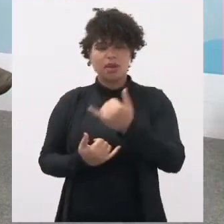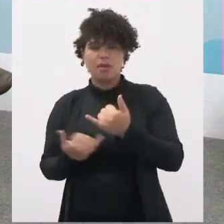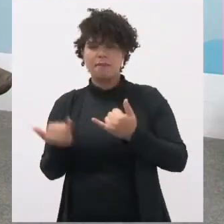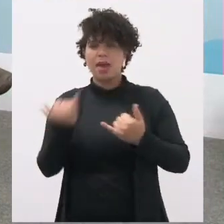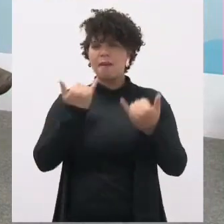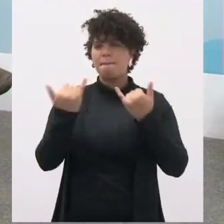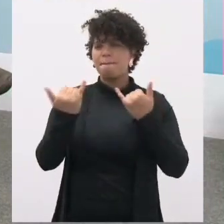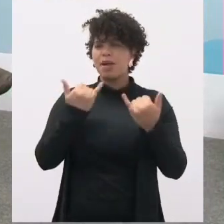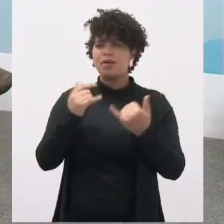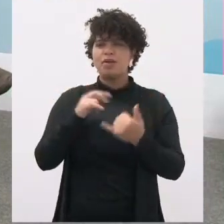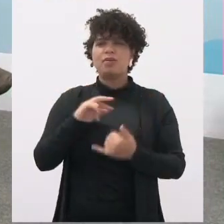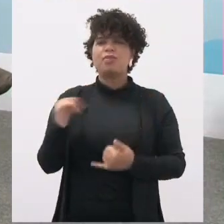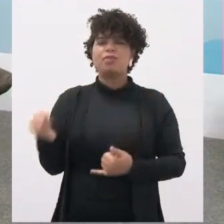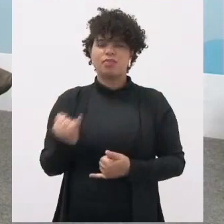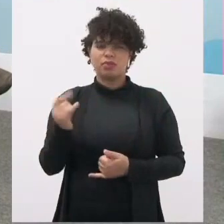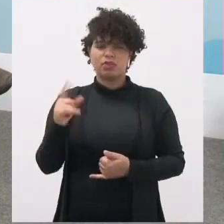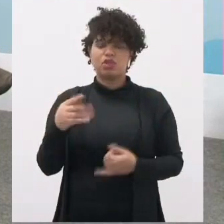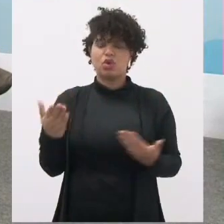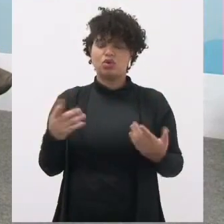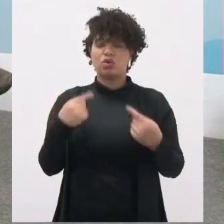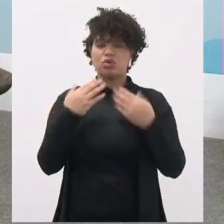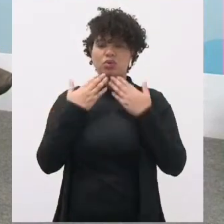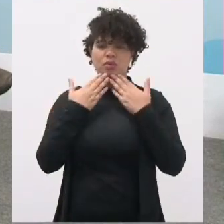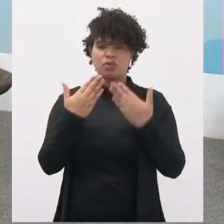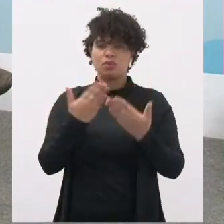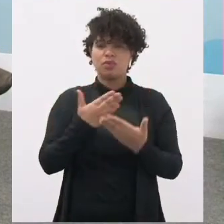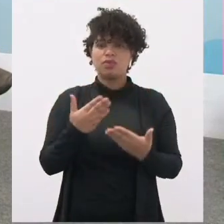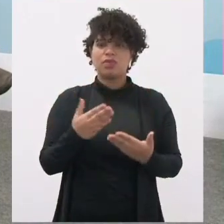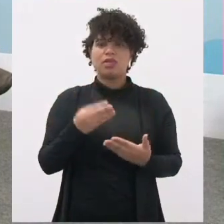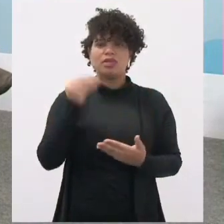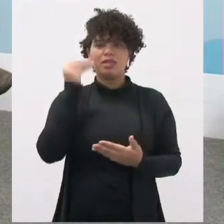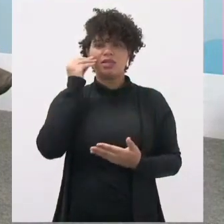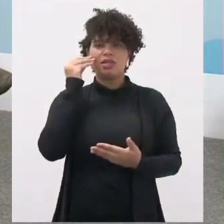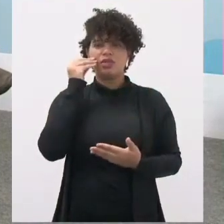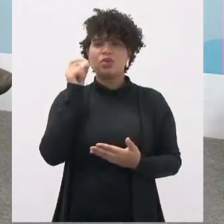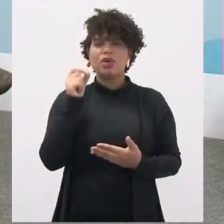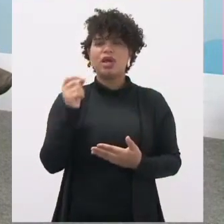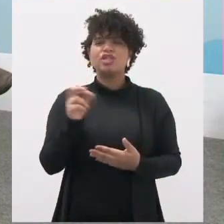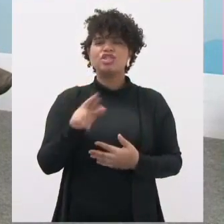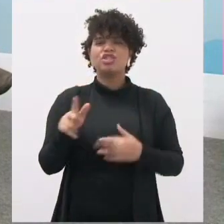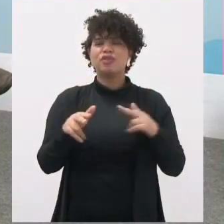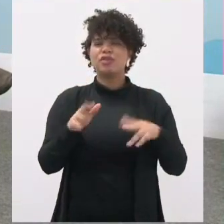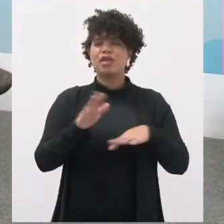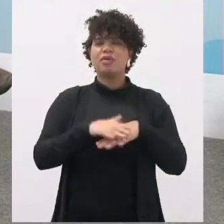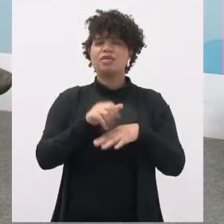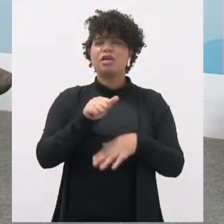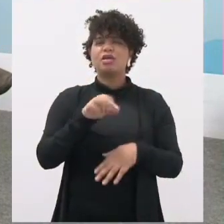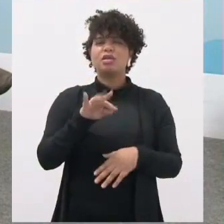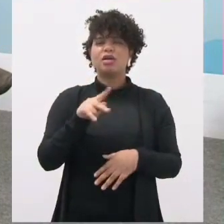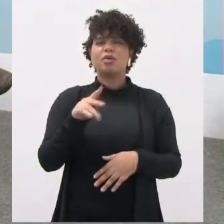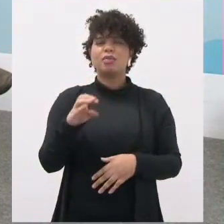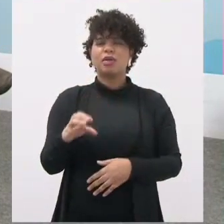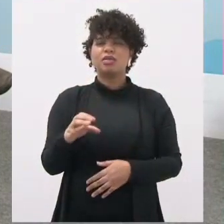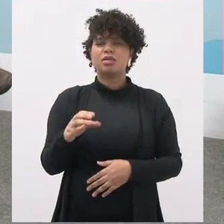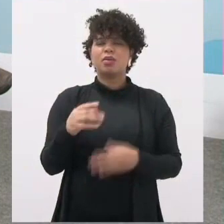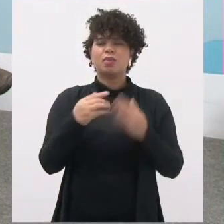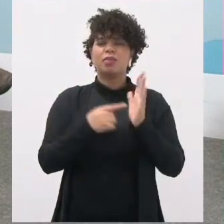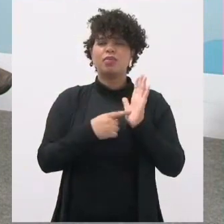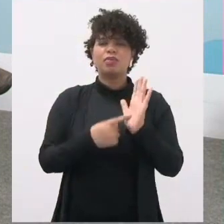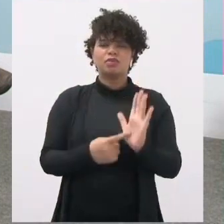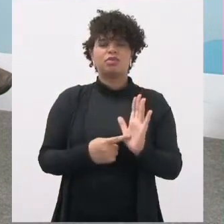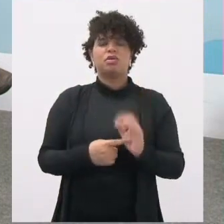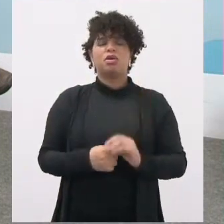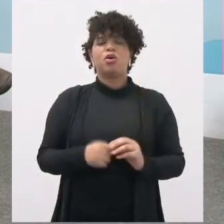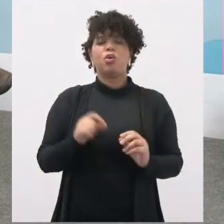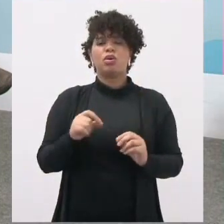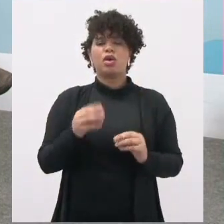nós estamos apresentando hoje, a gente tentou colocar de uma forma um pouquinho diferente das formações de ATPC, né, Marcelo? Exatamente. Que seja uma coisa